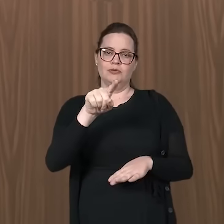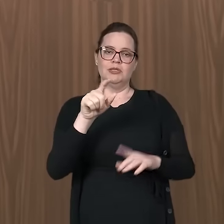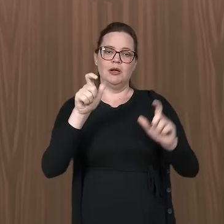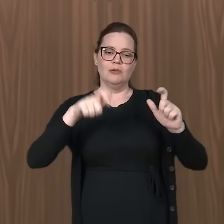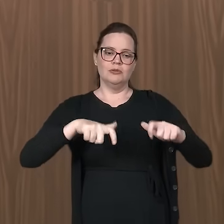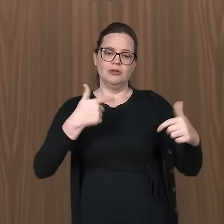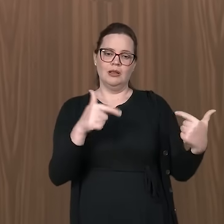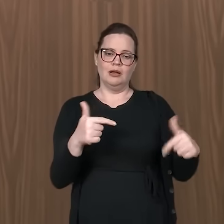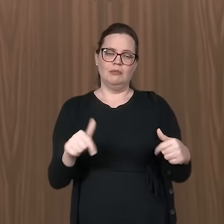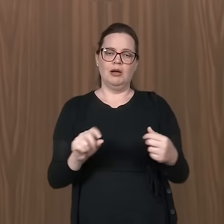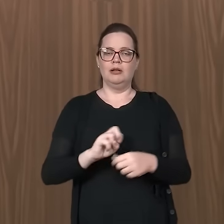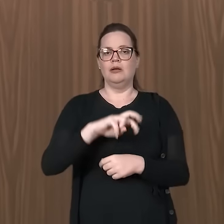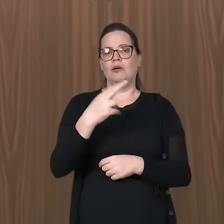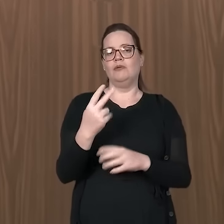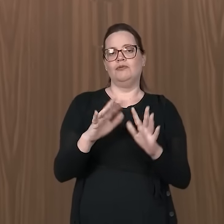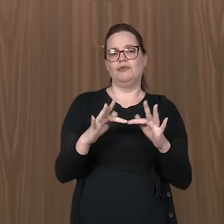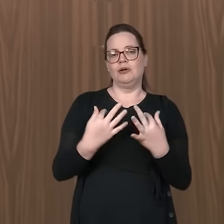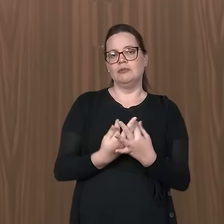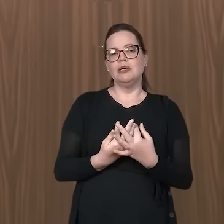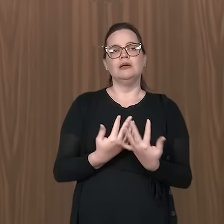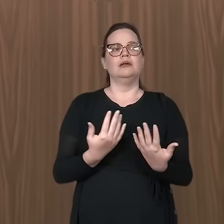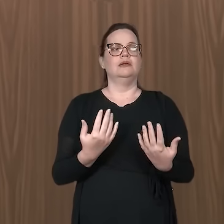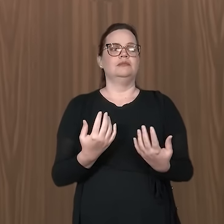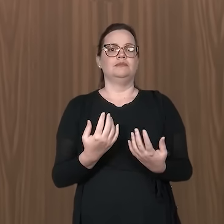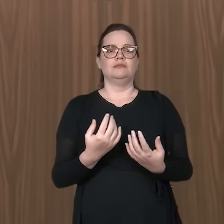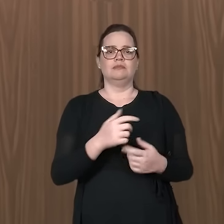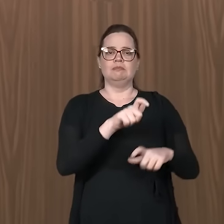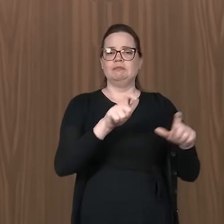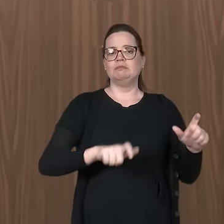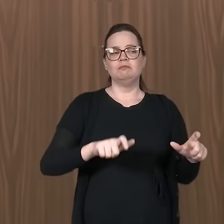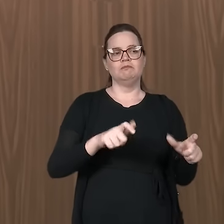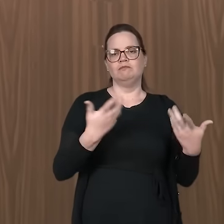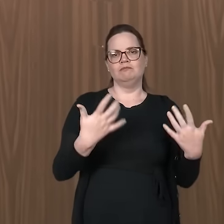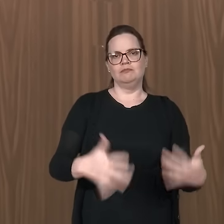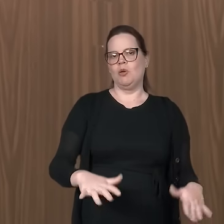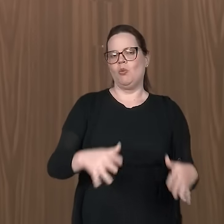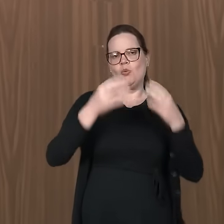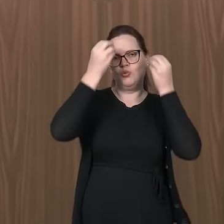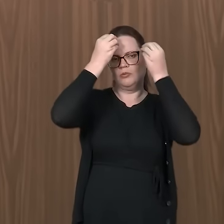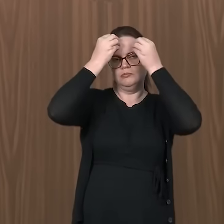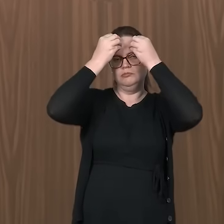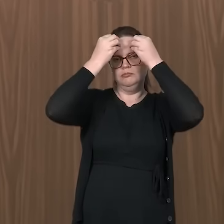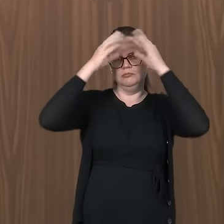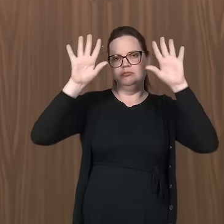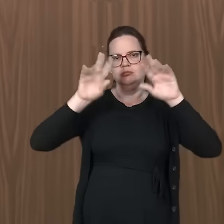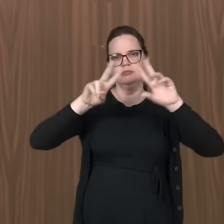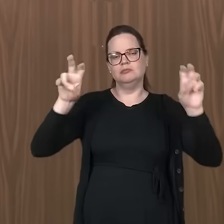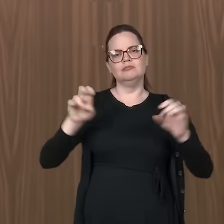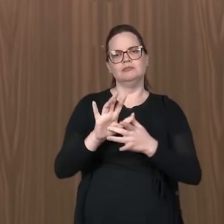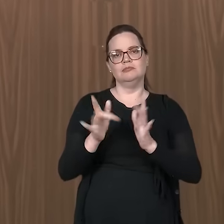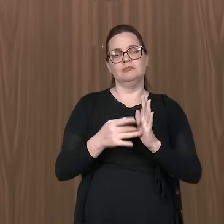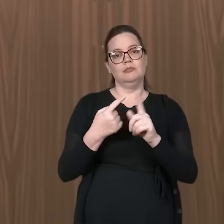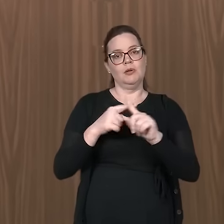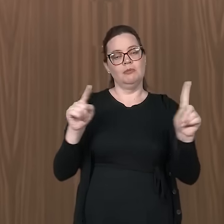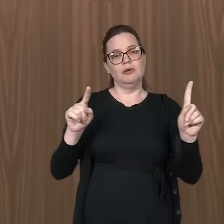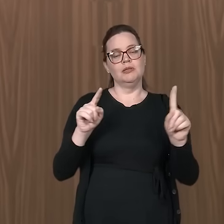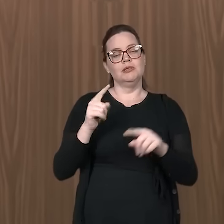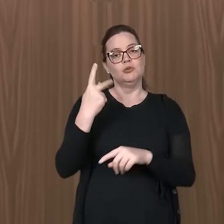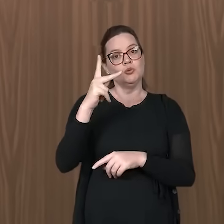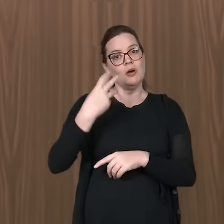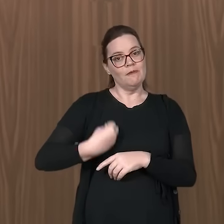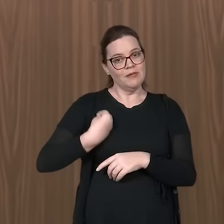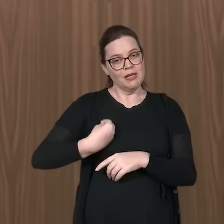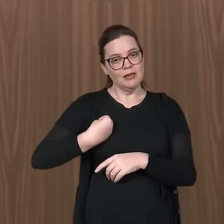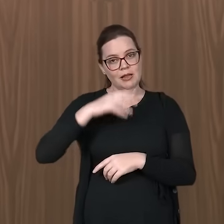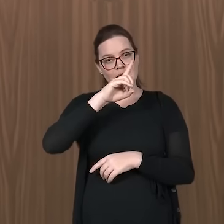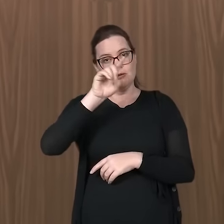família, talvez eles não aceitem de imediatamente, assim, de imediato ao Senhor Jesus, mas através da sua vida,